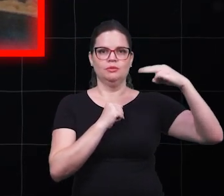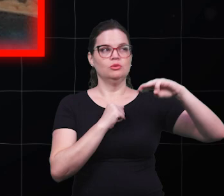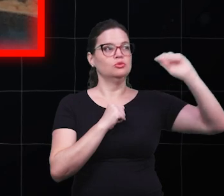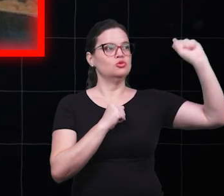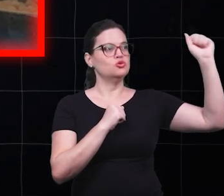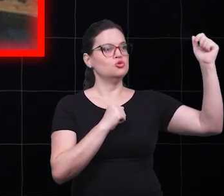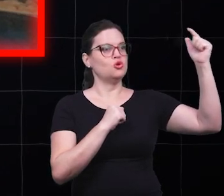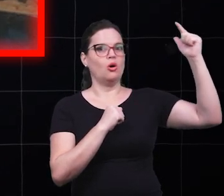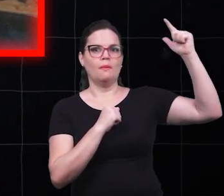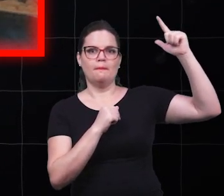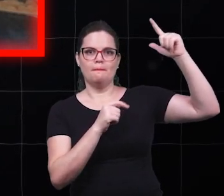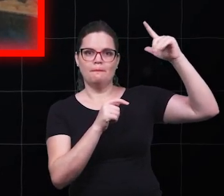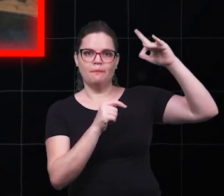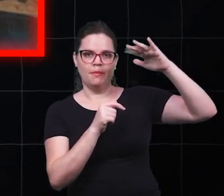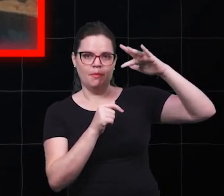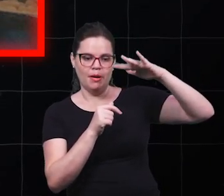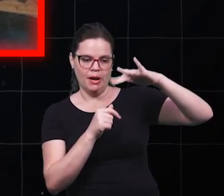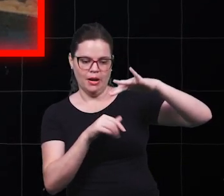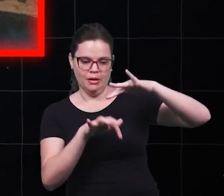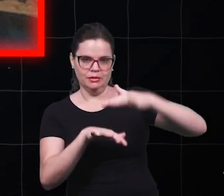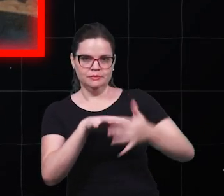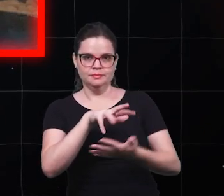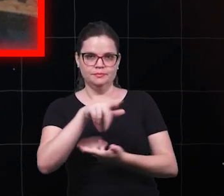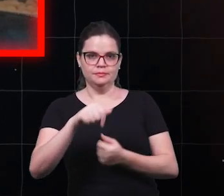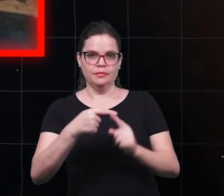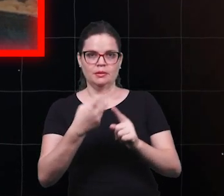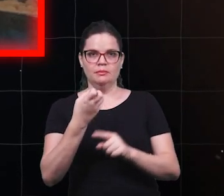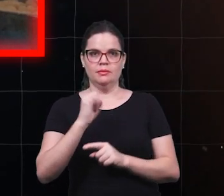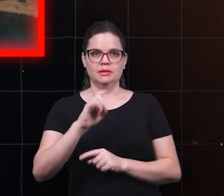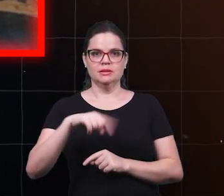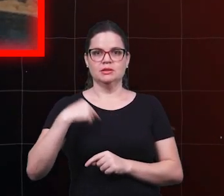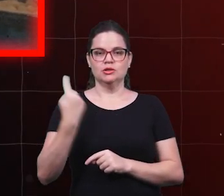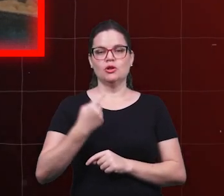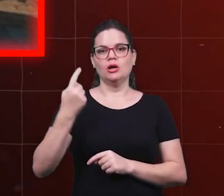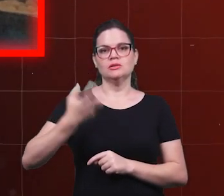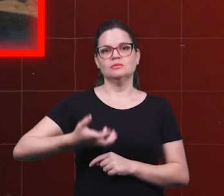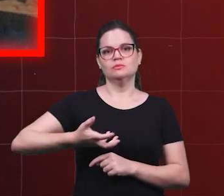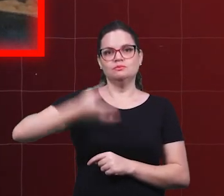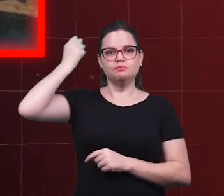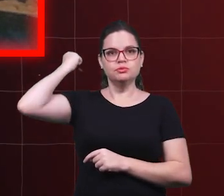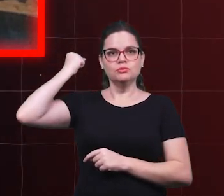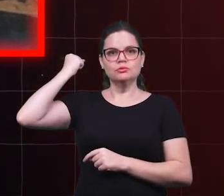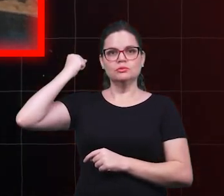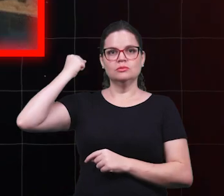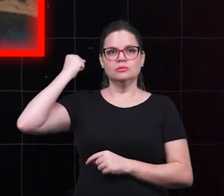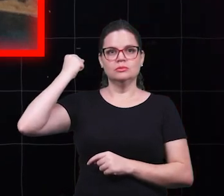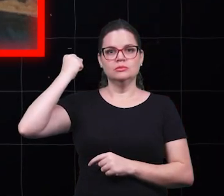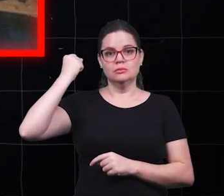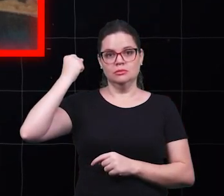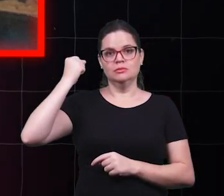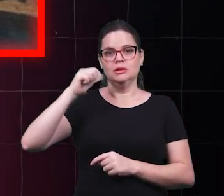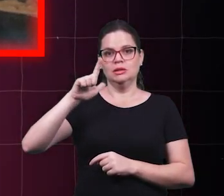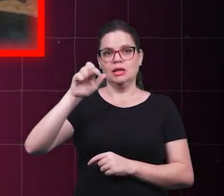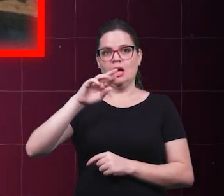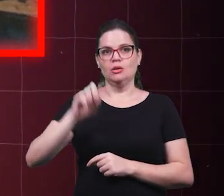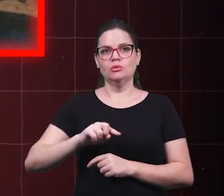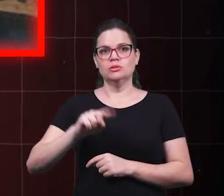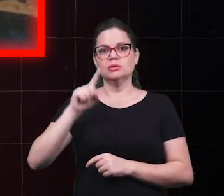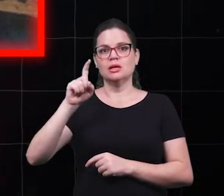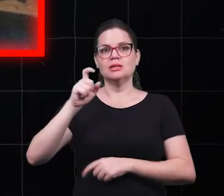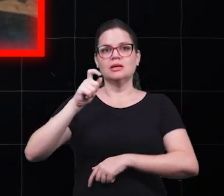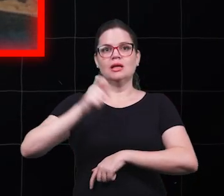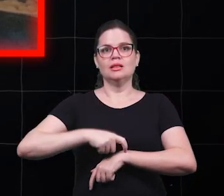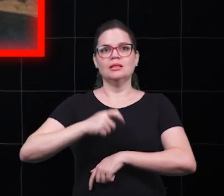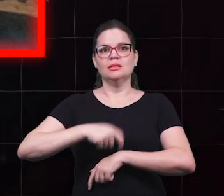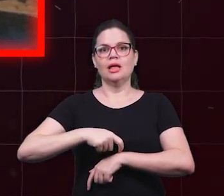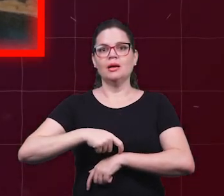seminários. Mas, no entanto, se nós estivermos viajando a 90% da velocidade da luz, se isso fosse possível, esse tempo vai